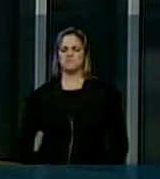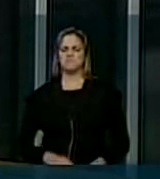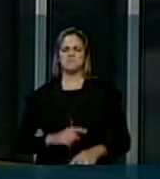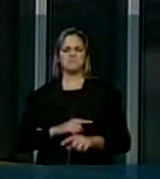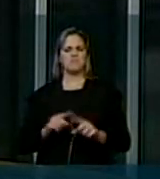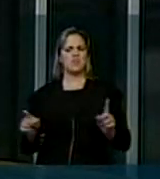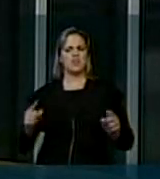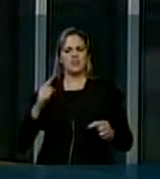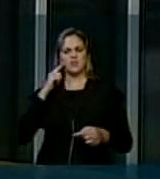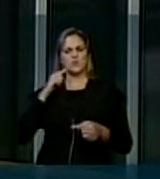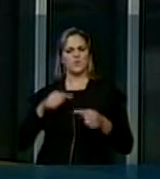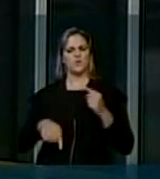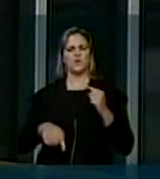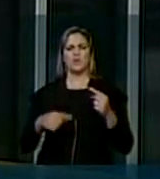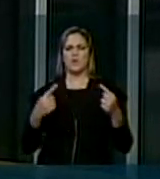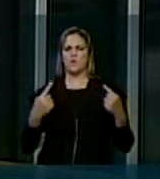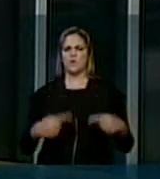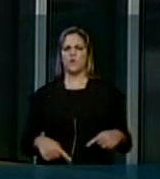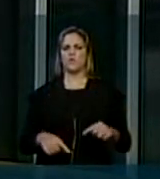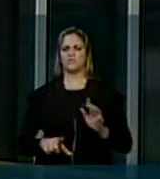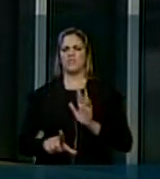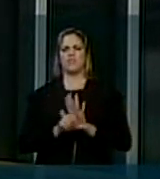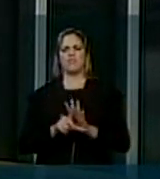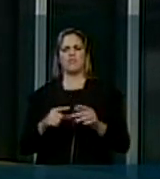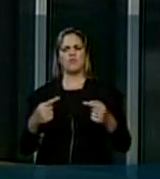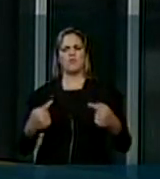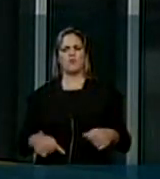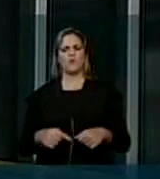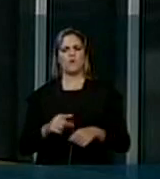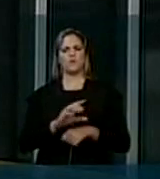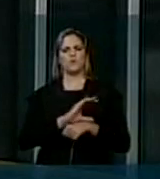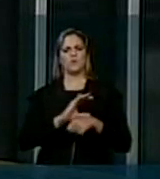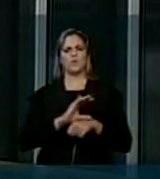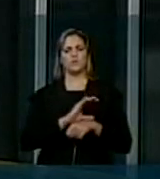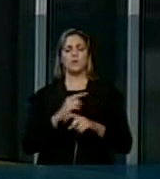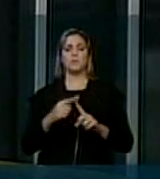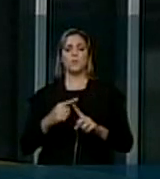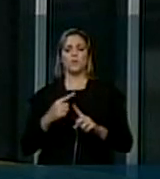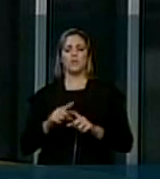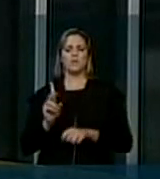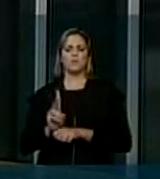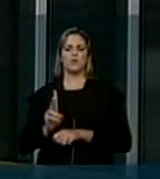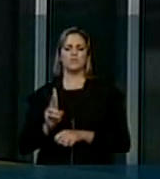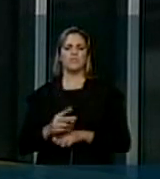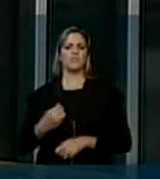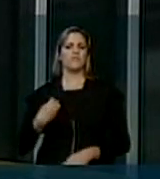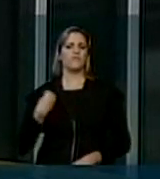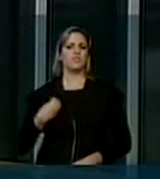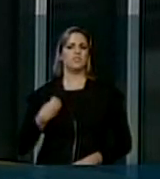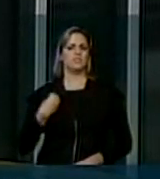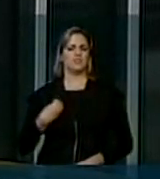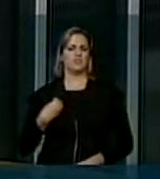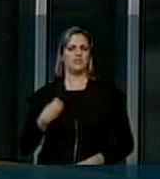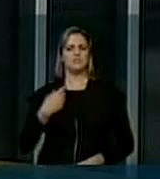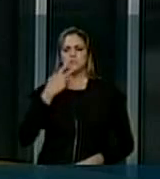e constitucionais de proteção à vida, joga por terra,